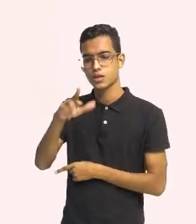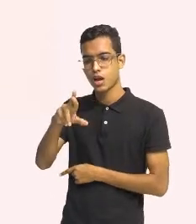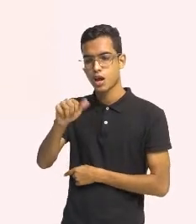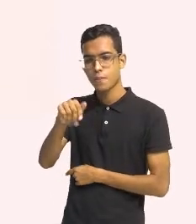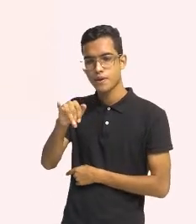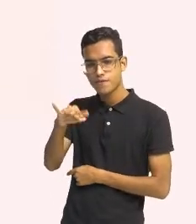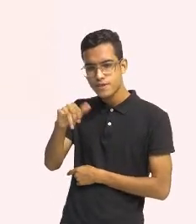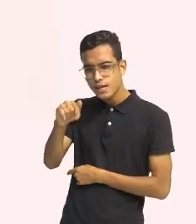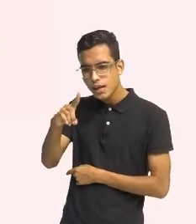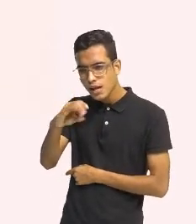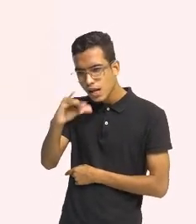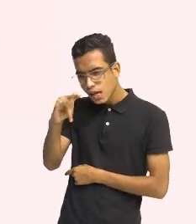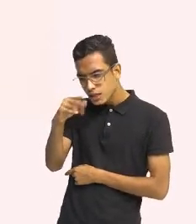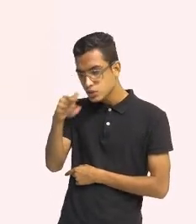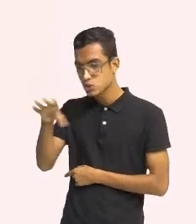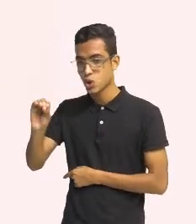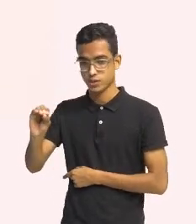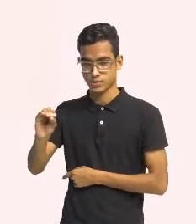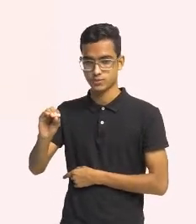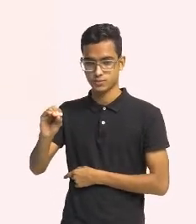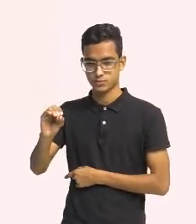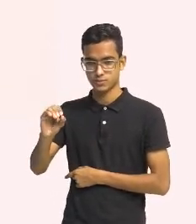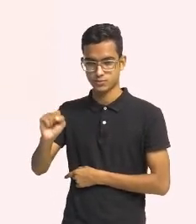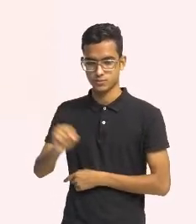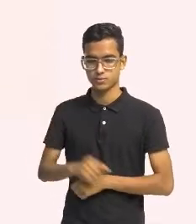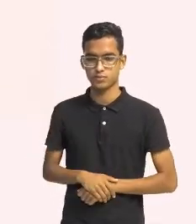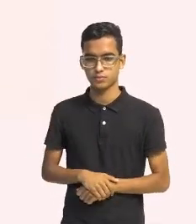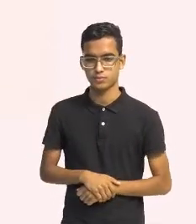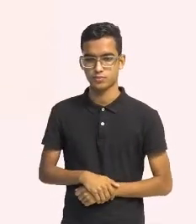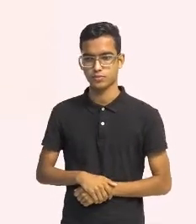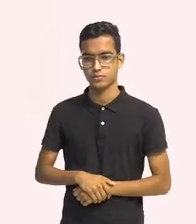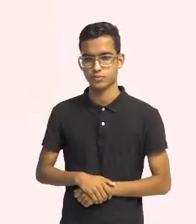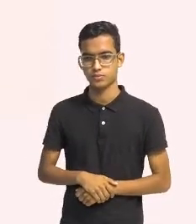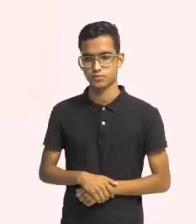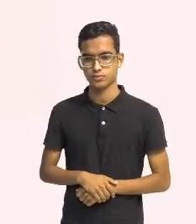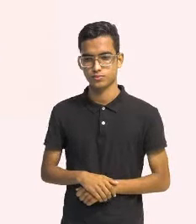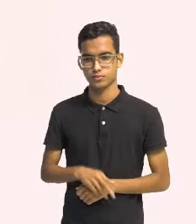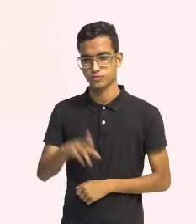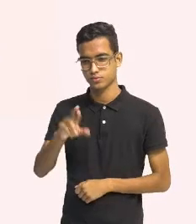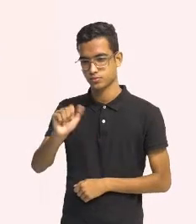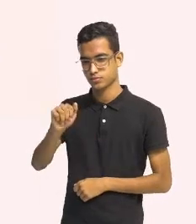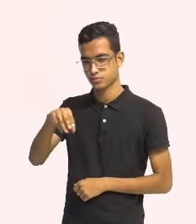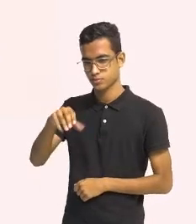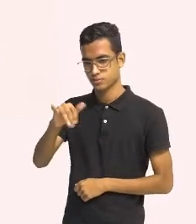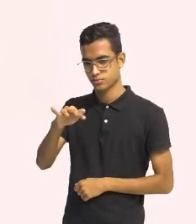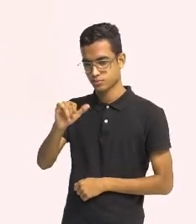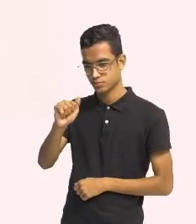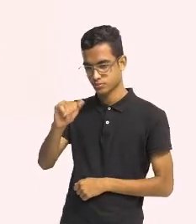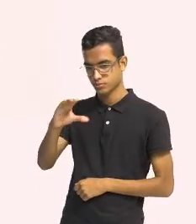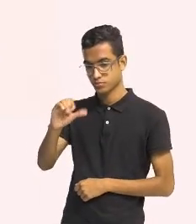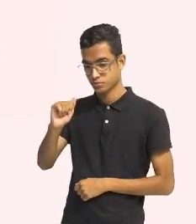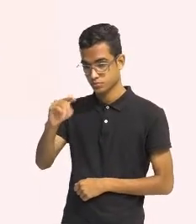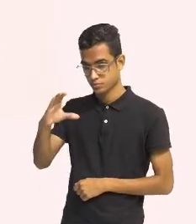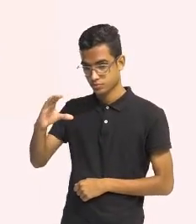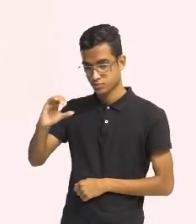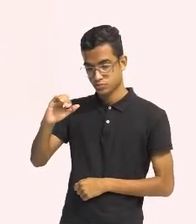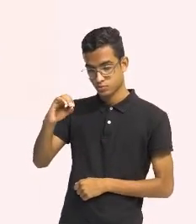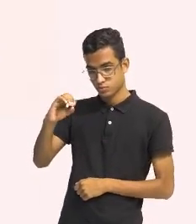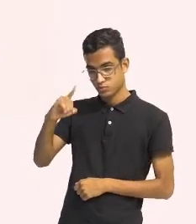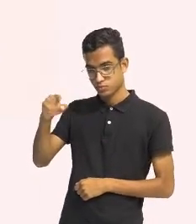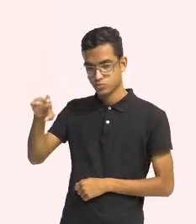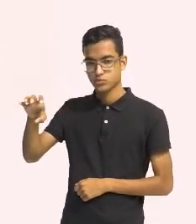tá bom? Segunda regrinha, numeração. Ela deve iniciar sempre